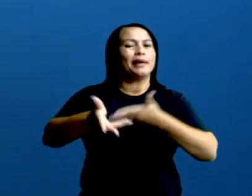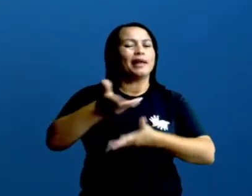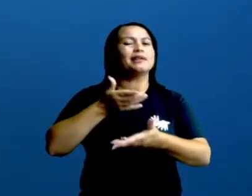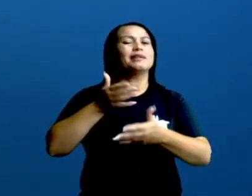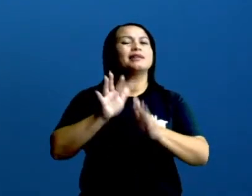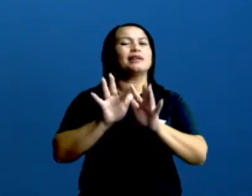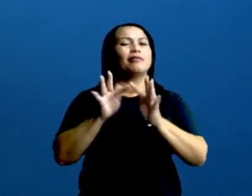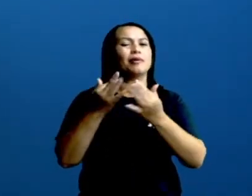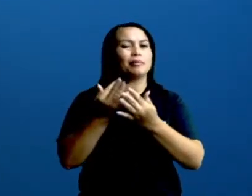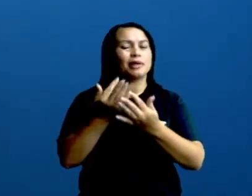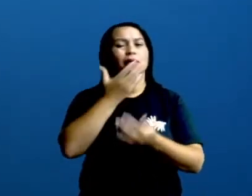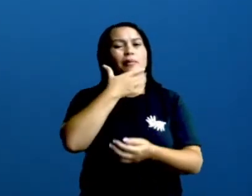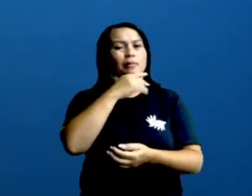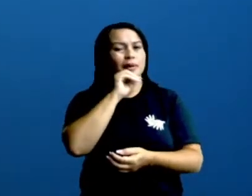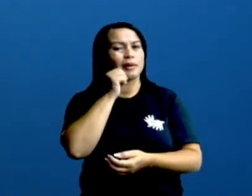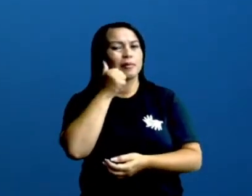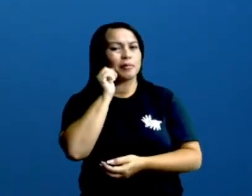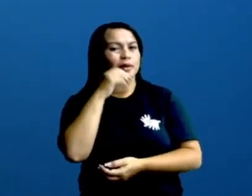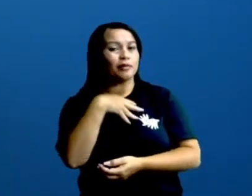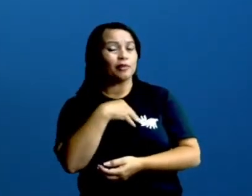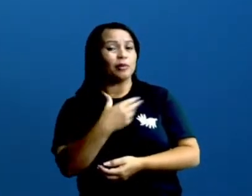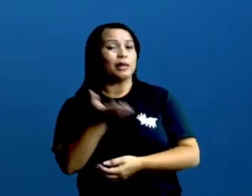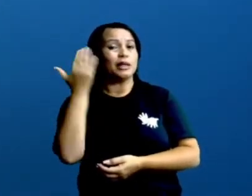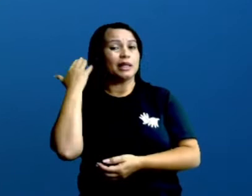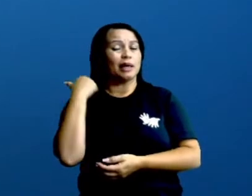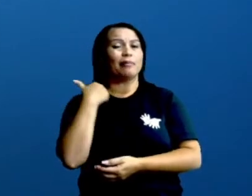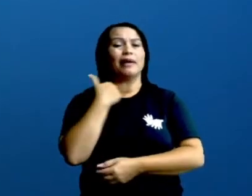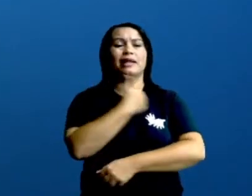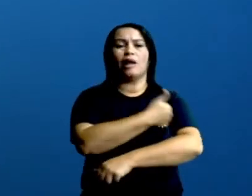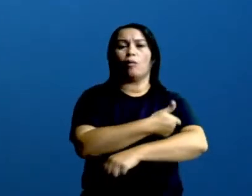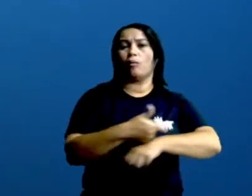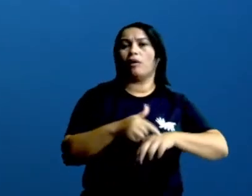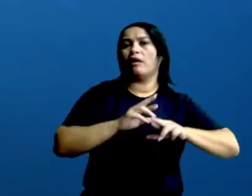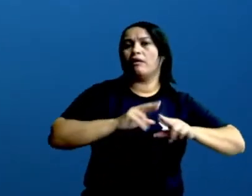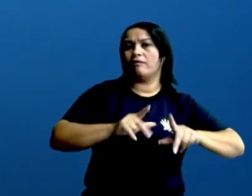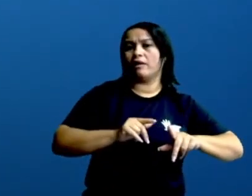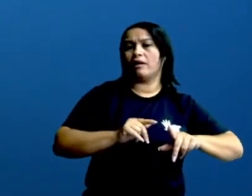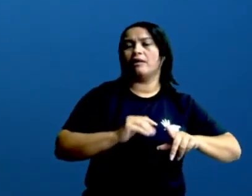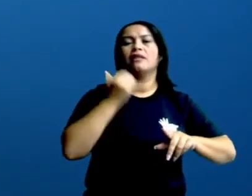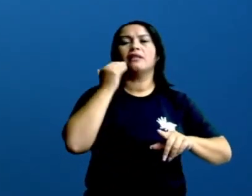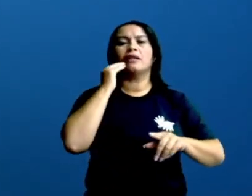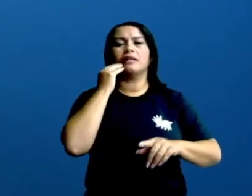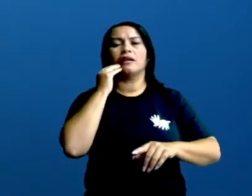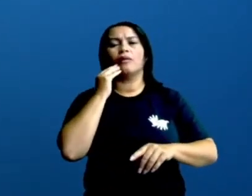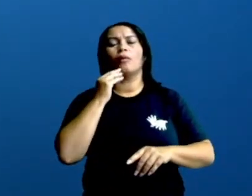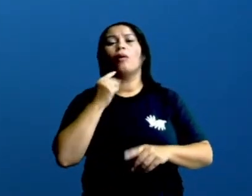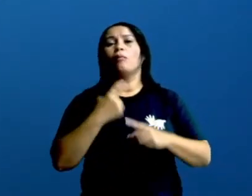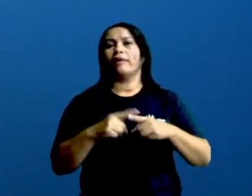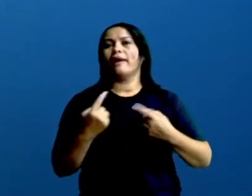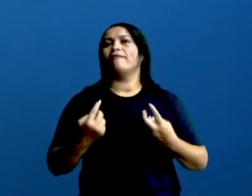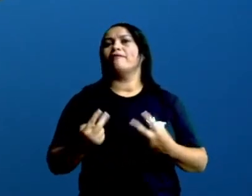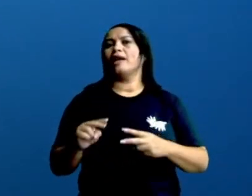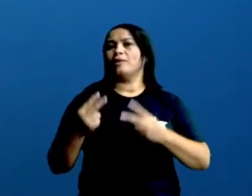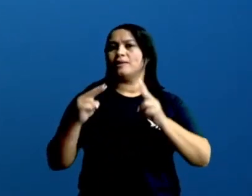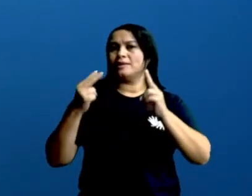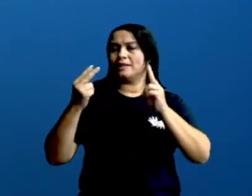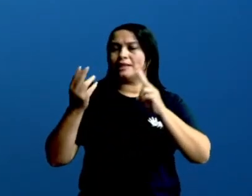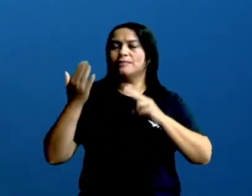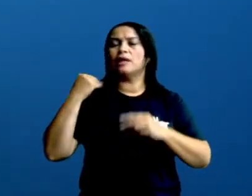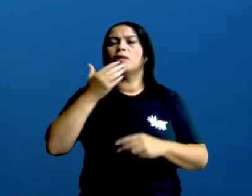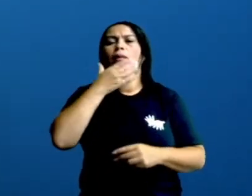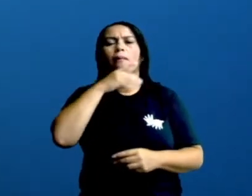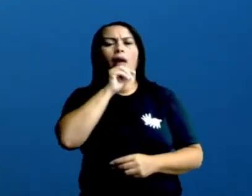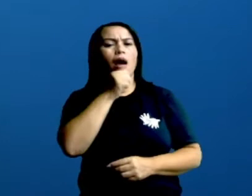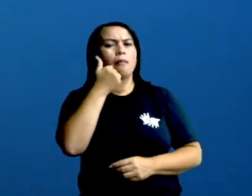tá? Antigamente a postura familiar era diferente e a hierarquia familiar era valorizadíssima. O pai